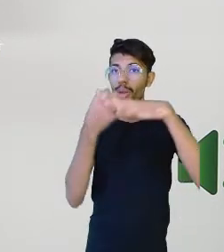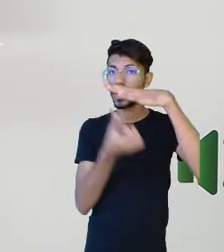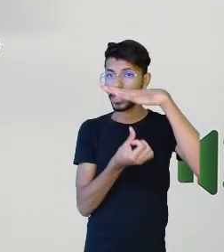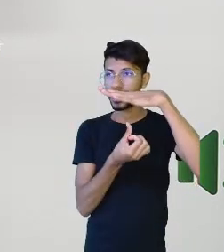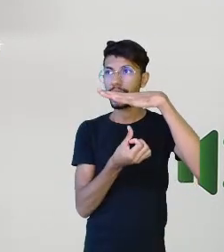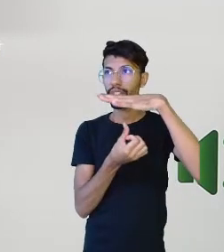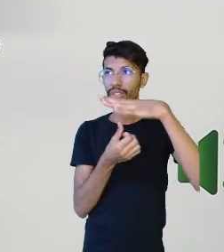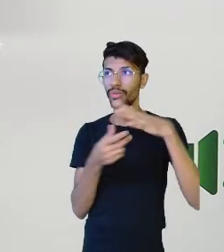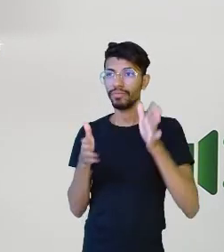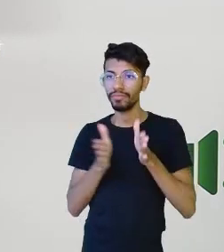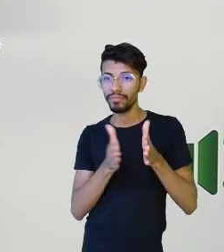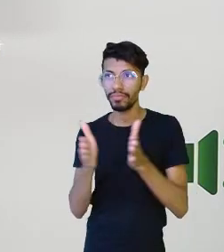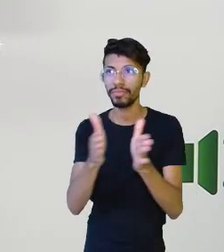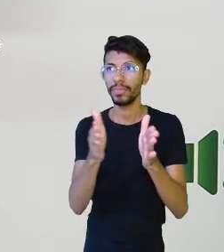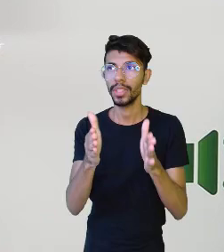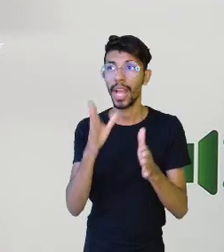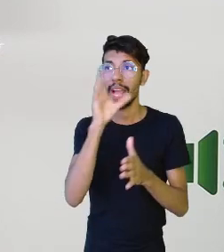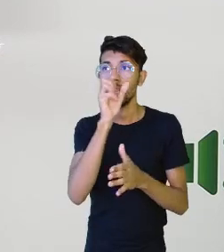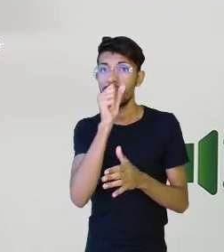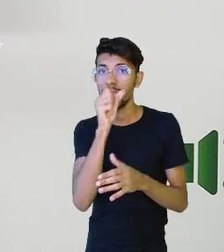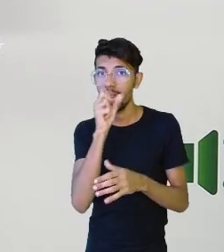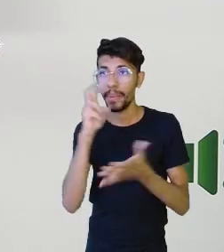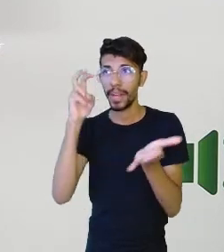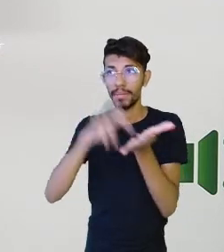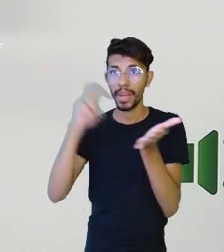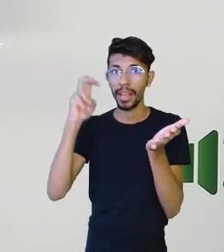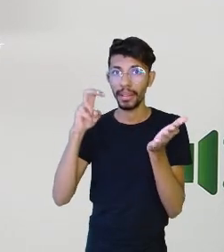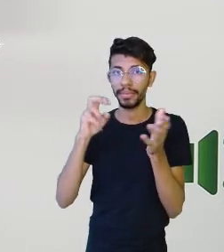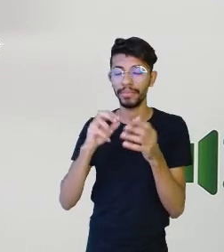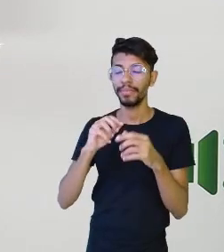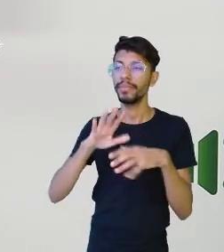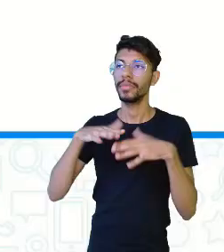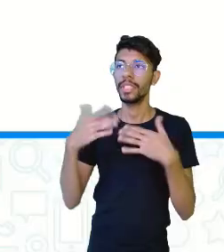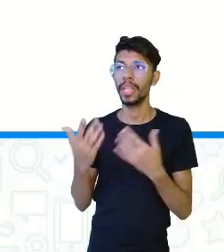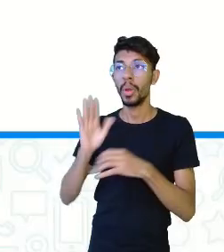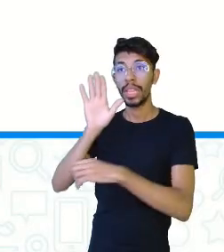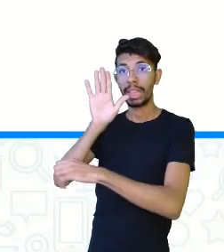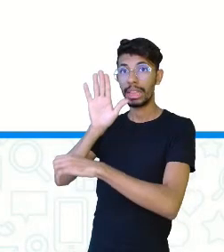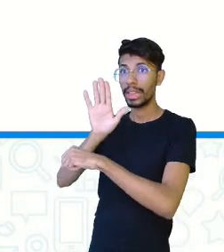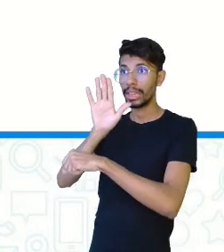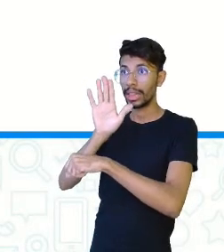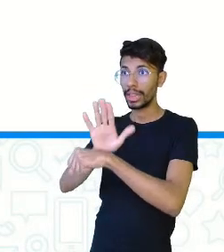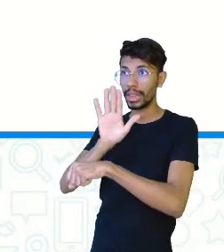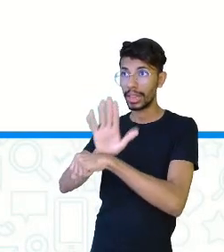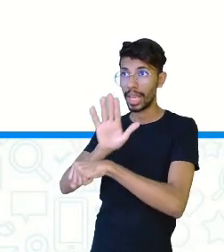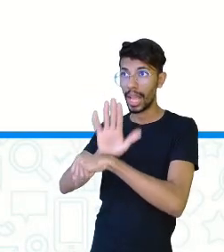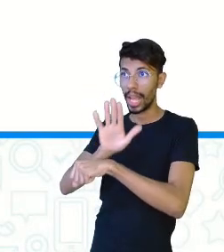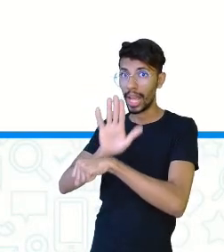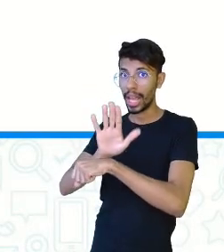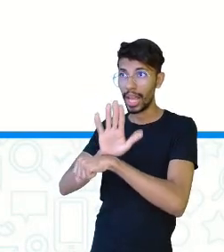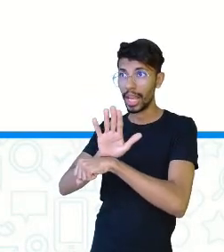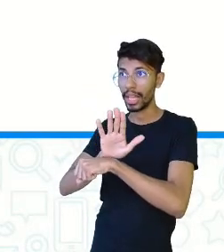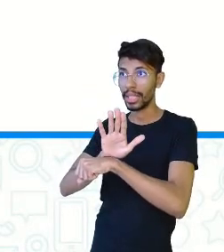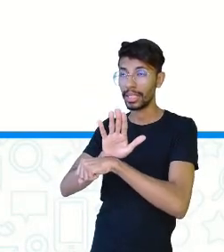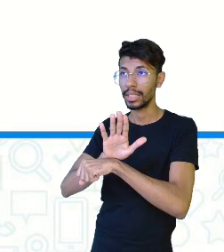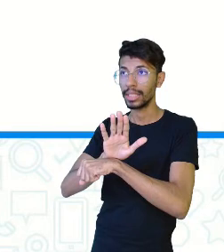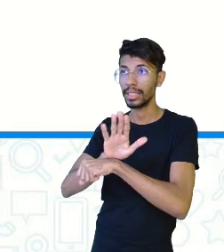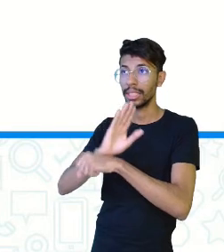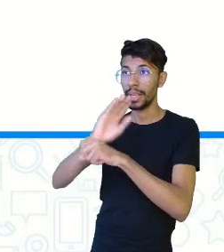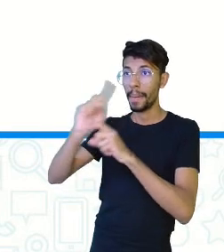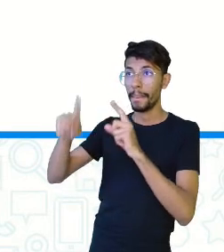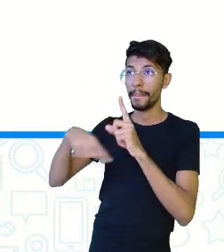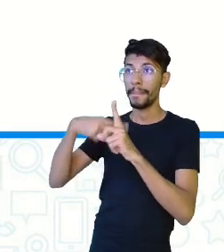estrada, no sábado pela manhã. À tarde, mais, olha, à tarde ele